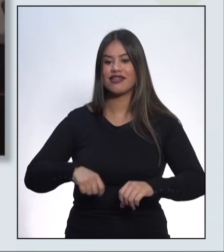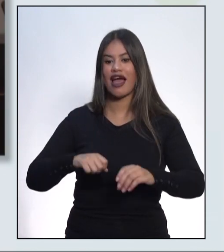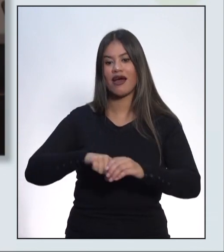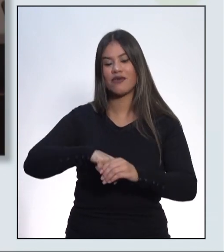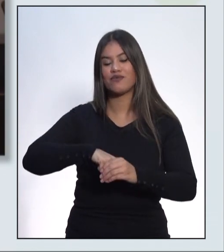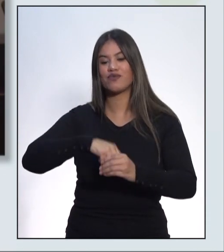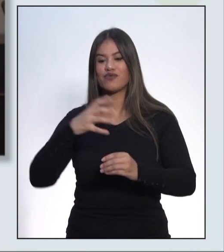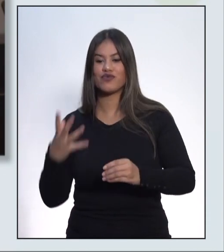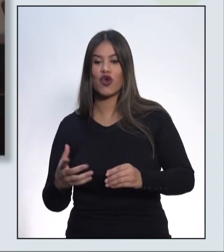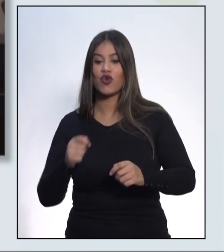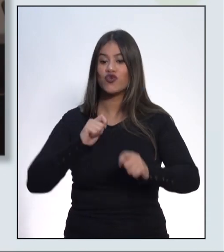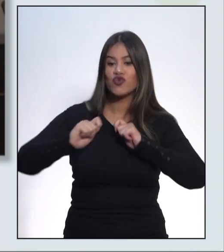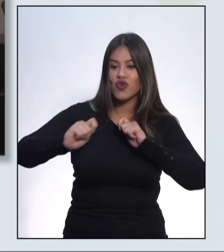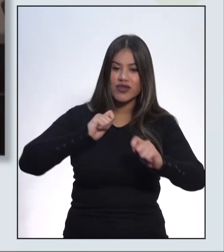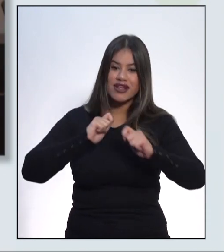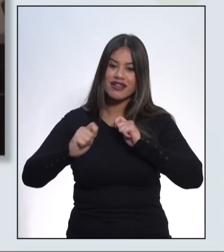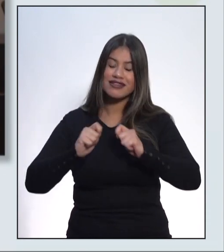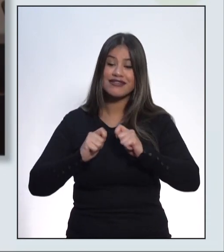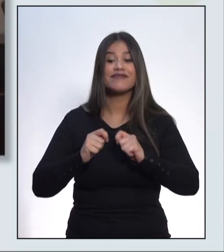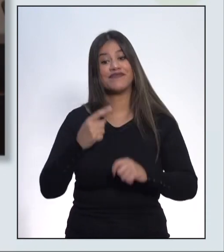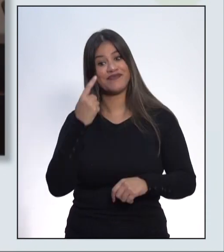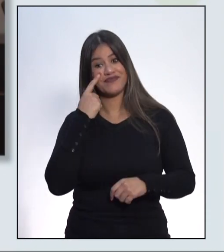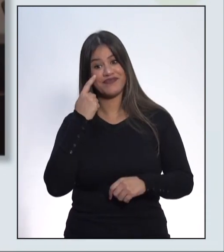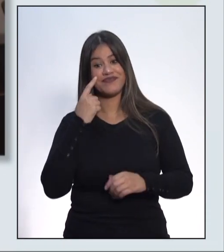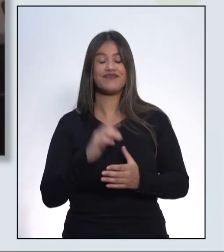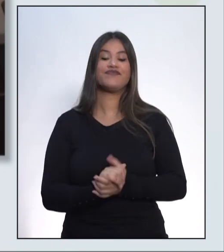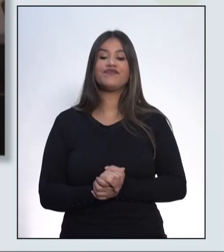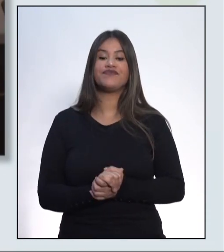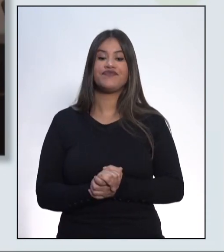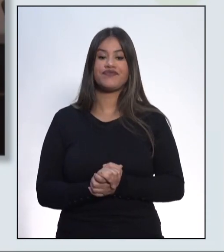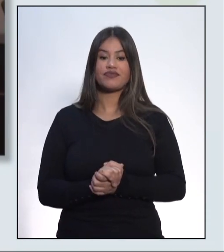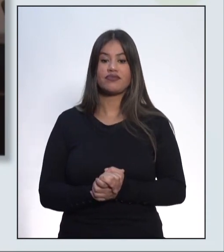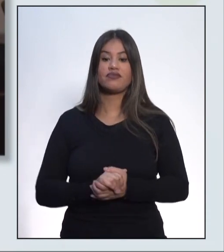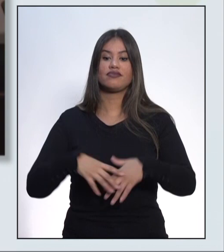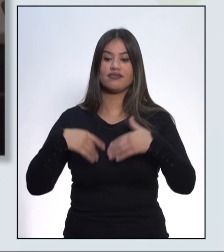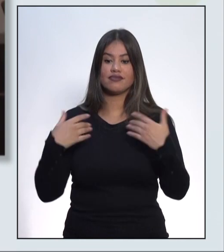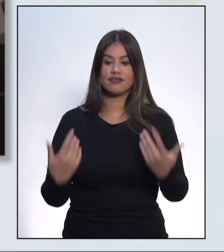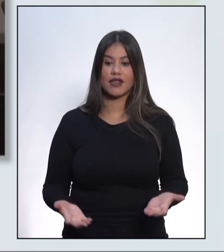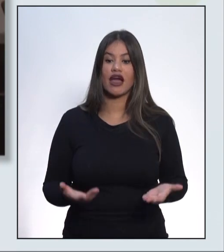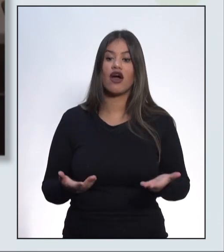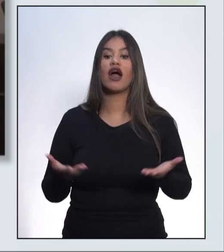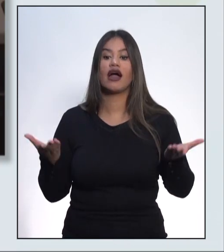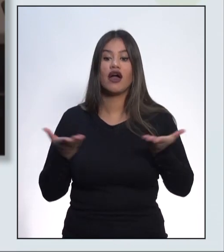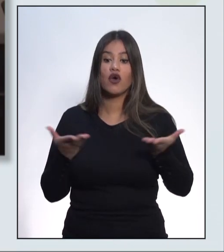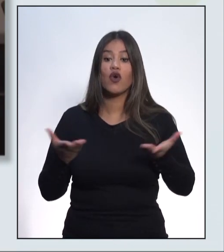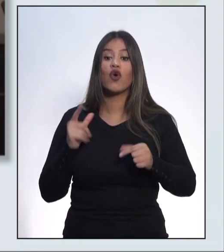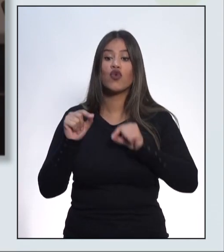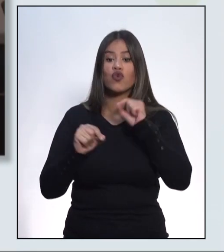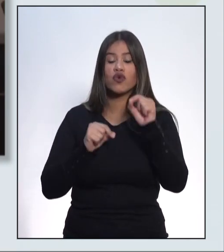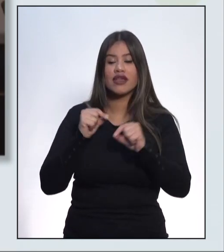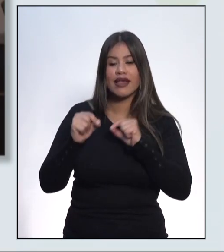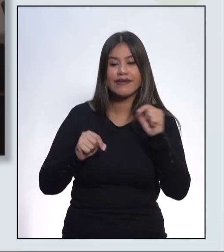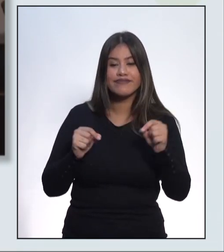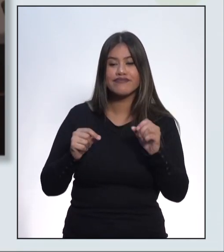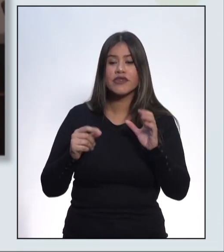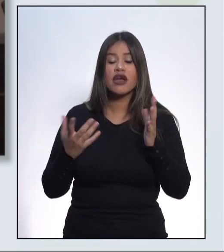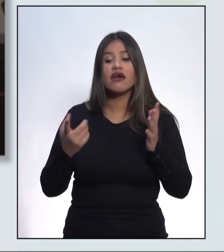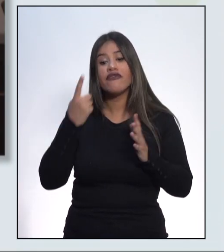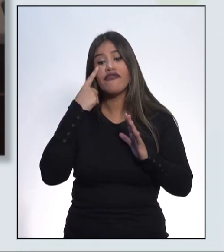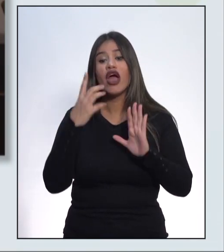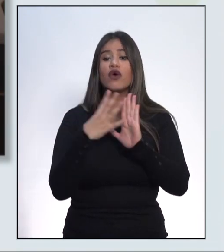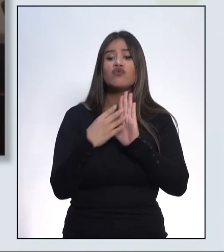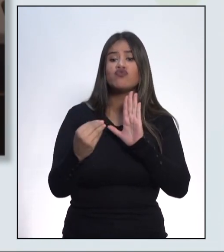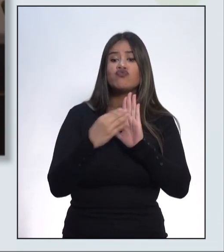jornalístico? Ótimo, espero que sim. Então, o próximo passo é escolher o formato que você mais gosta para